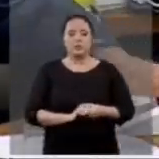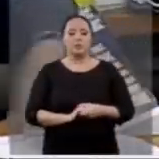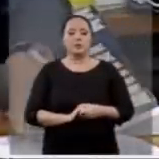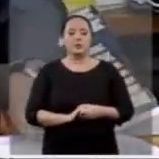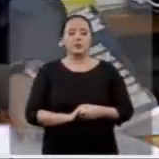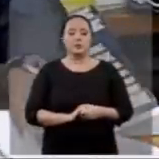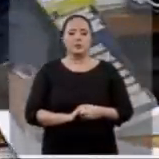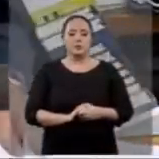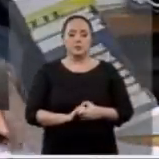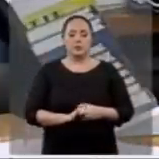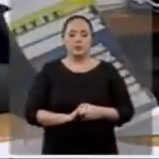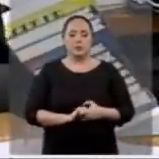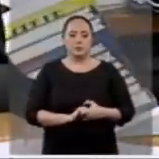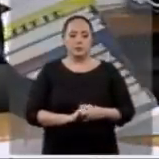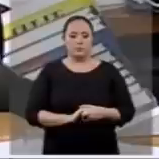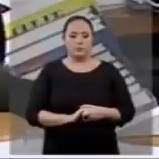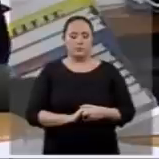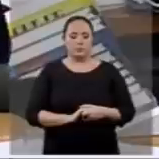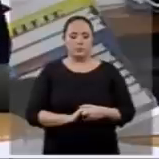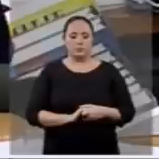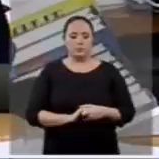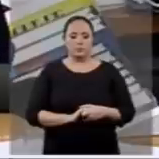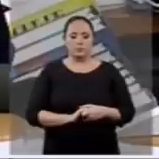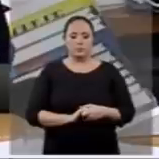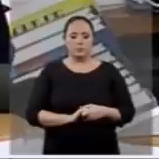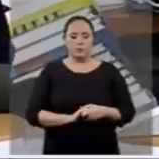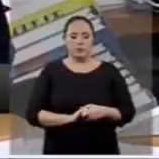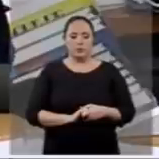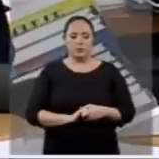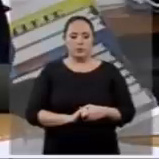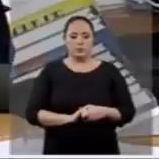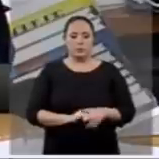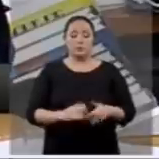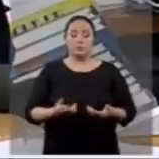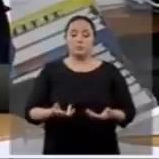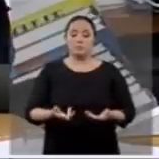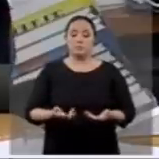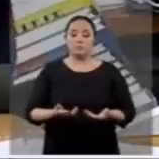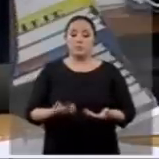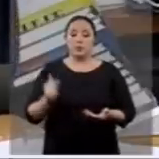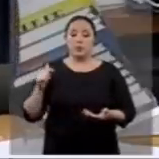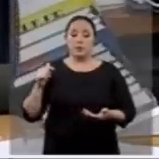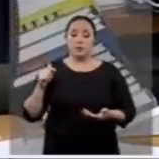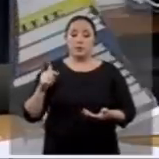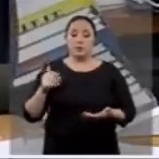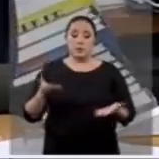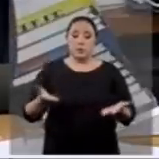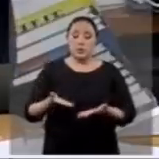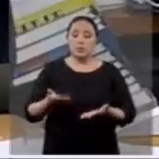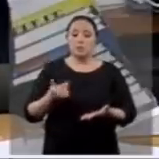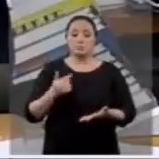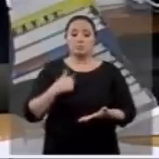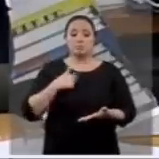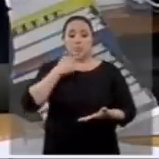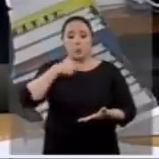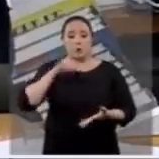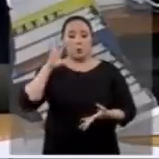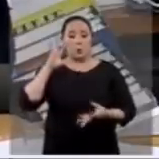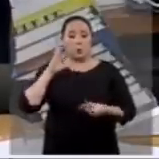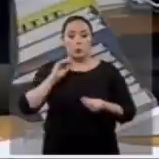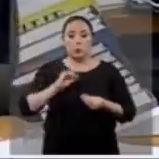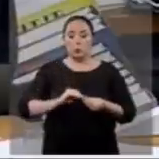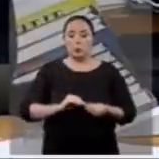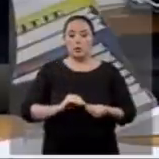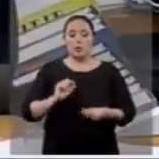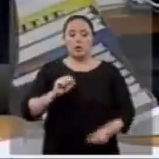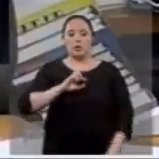Presidente, ante esse contexto, não tenho como concluir que